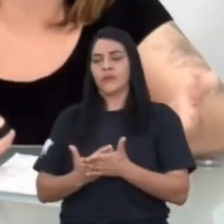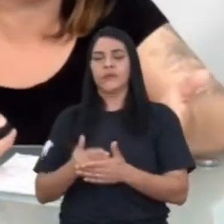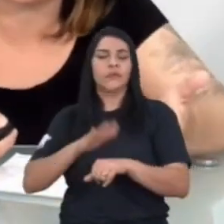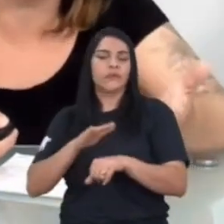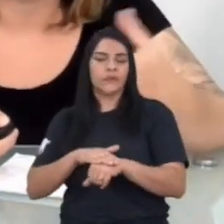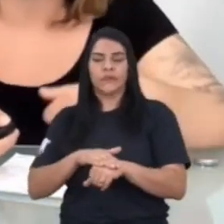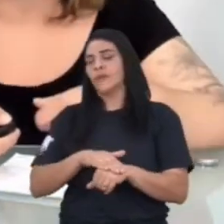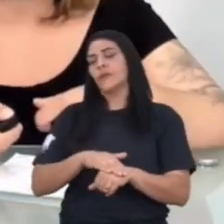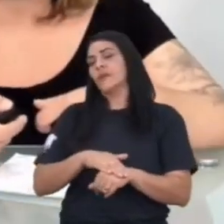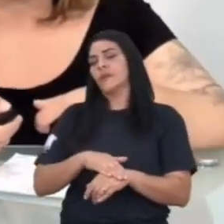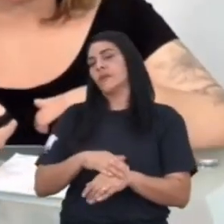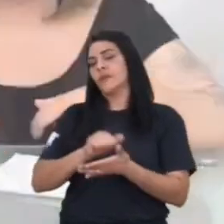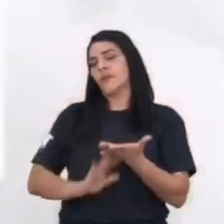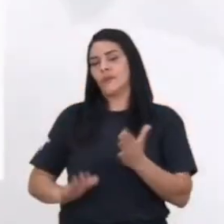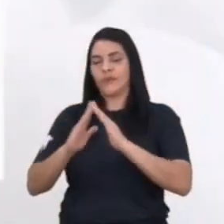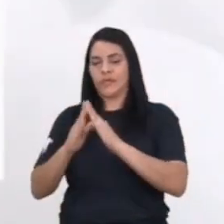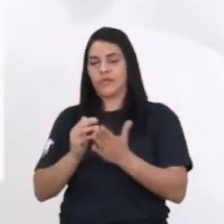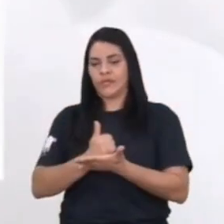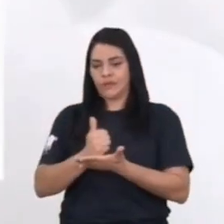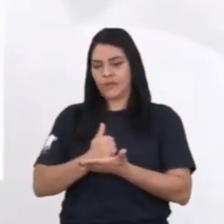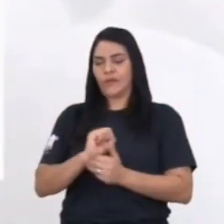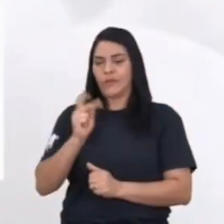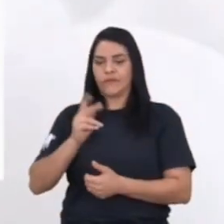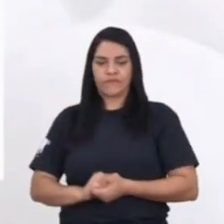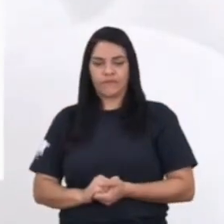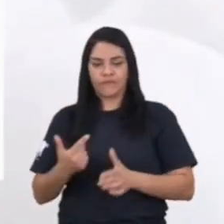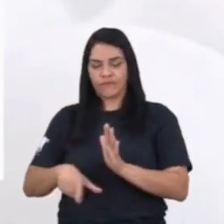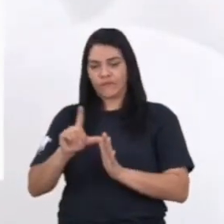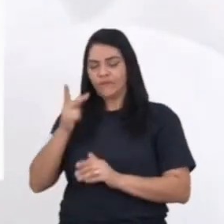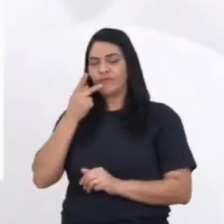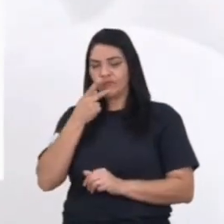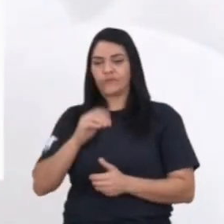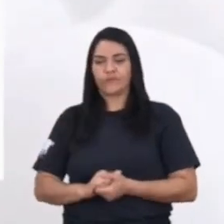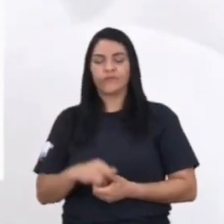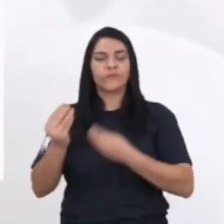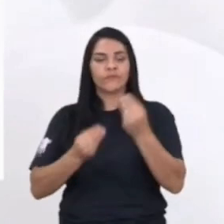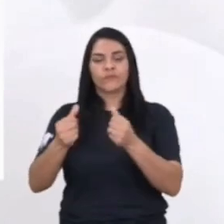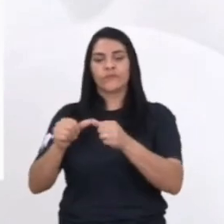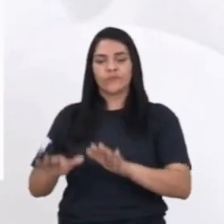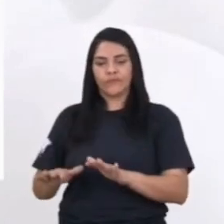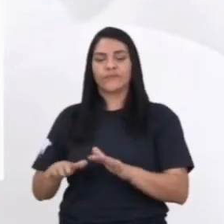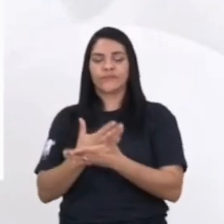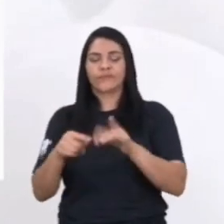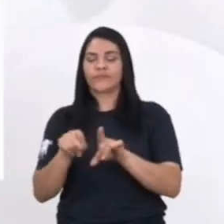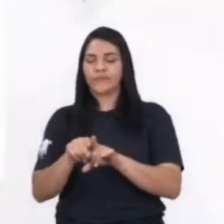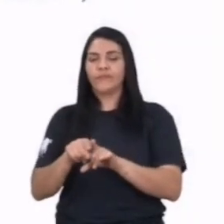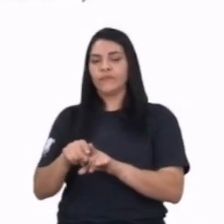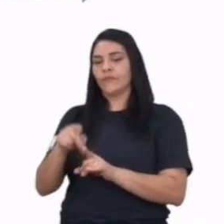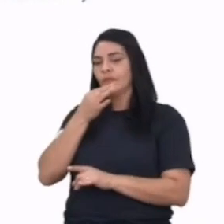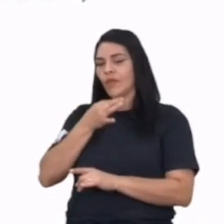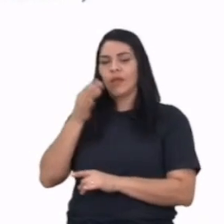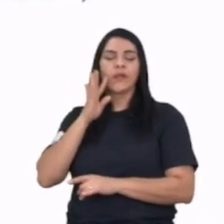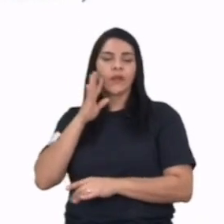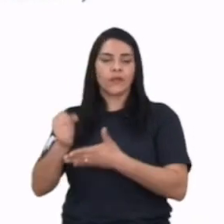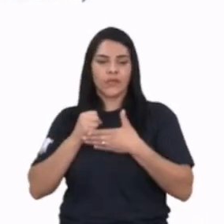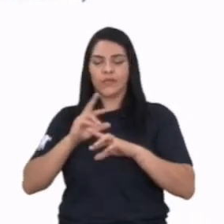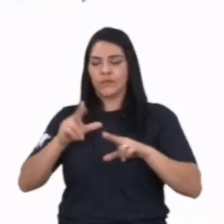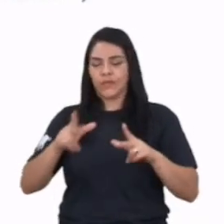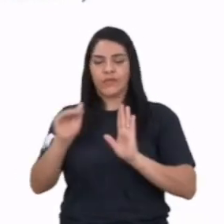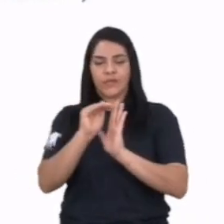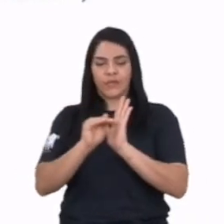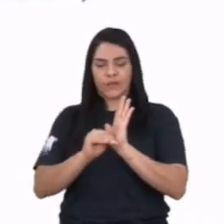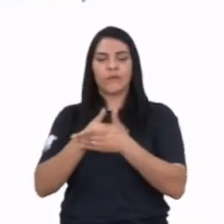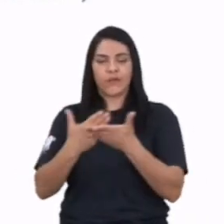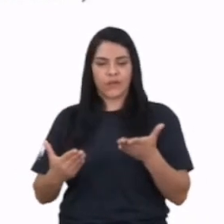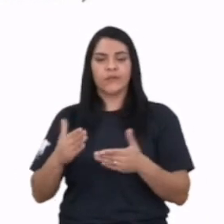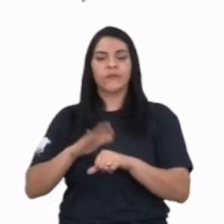de fazer uma tarefa de casa que está gamificada, tá? Antes de falar um pouquinho de como que fica, a gente achou legal trazer aqui alguns referenciais teóricos pra gente